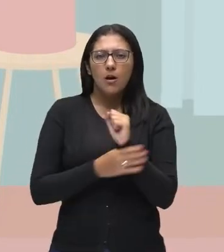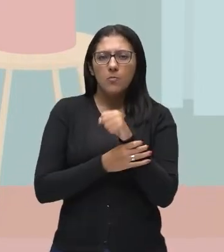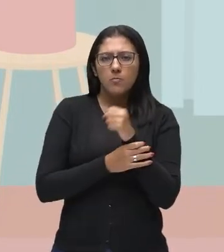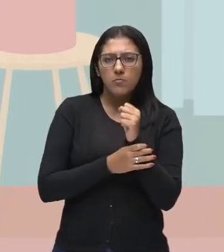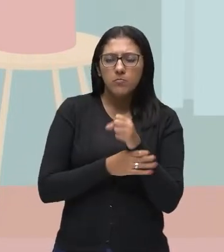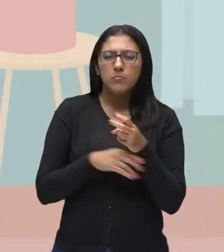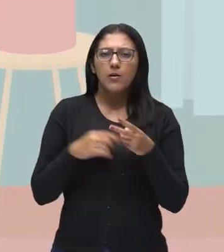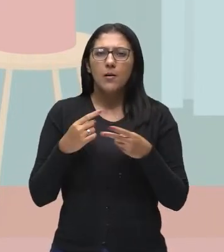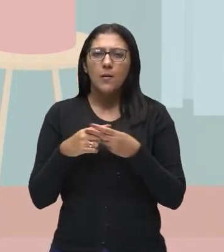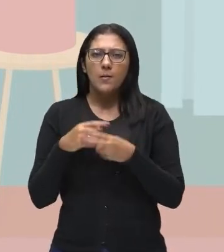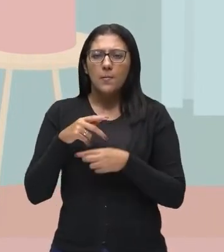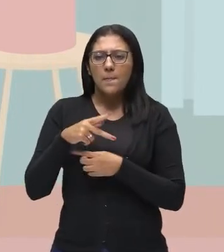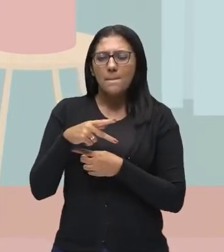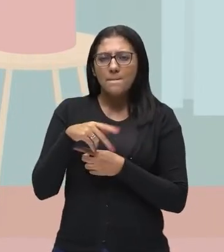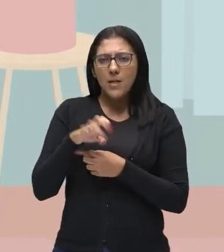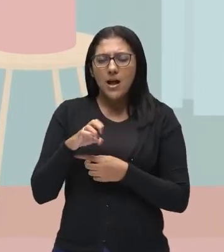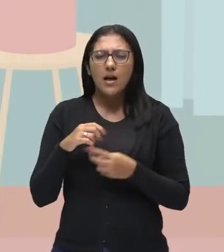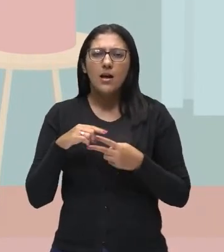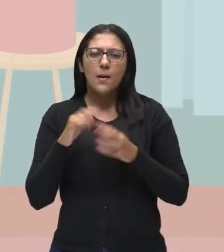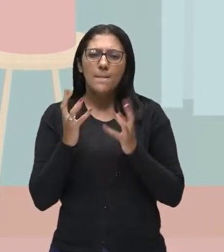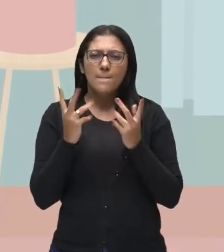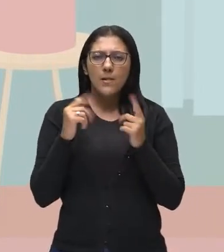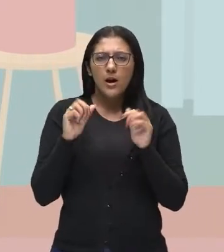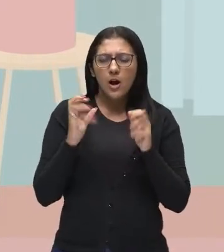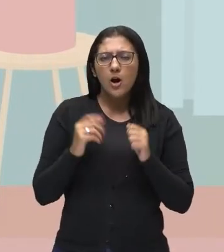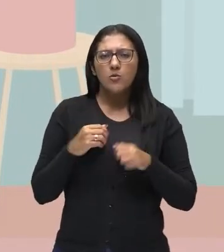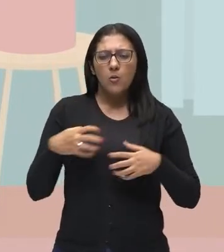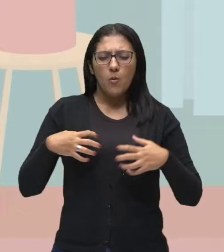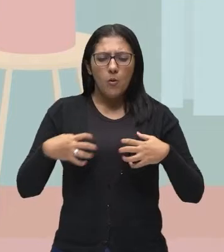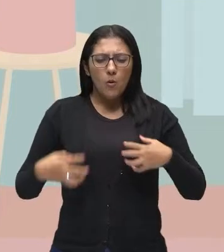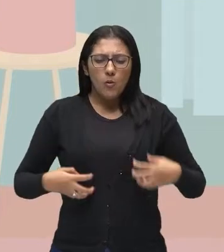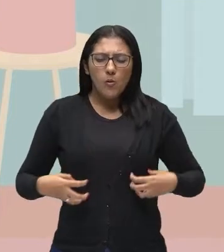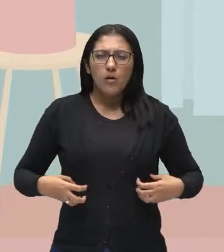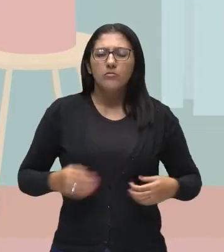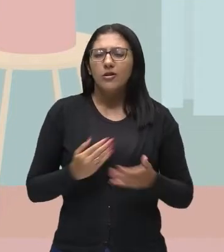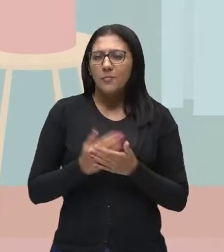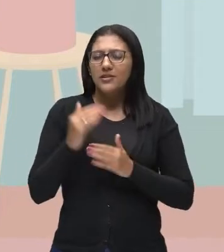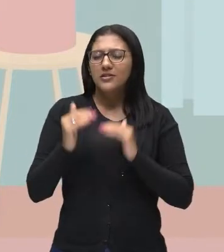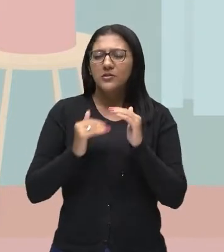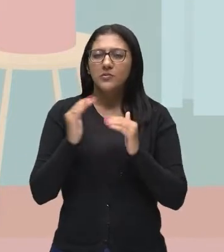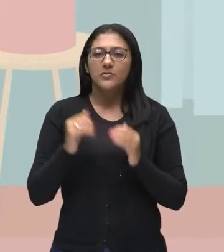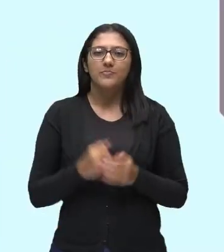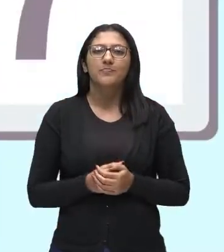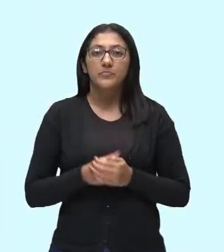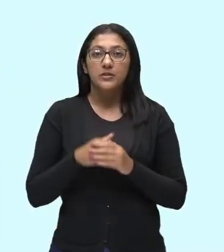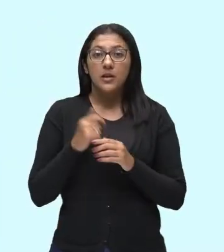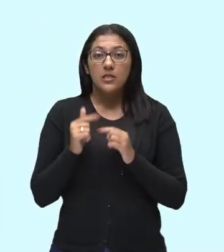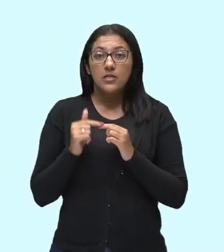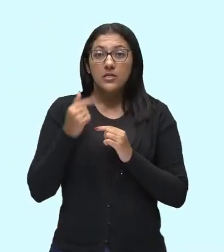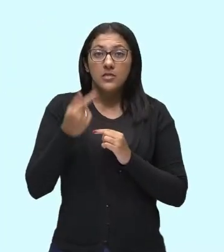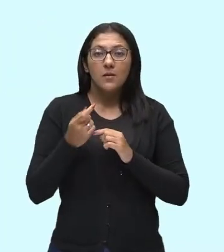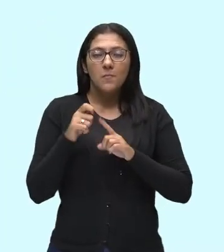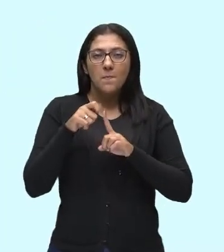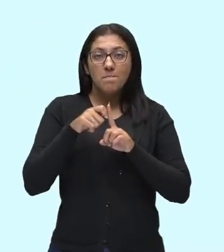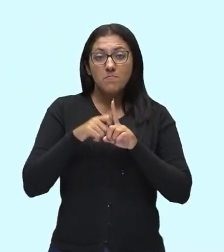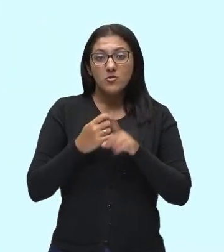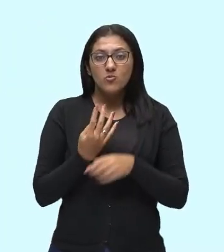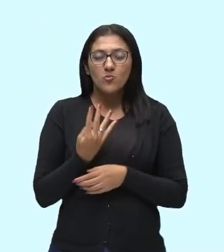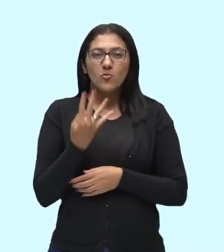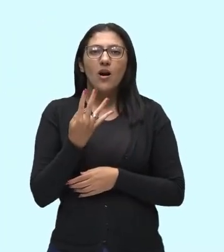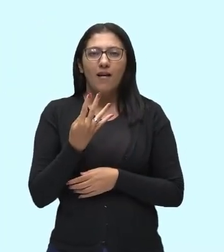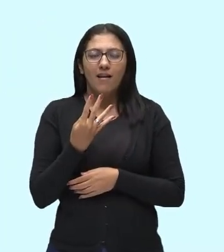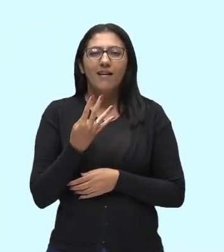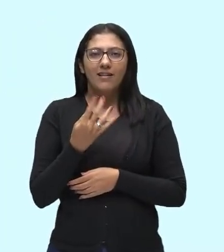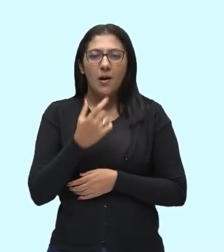Pés, mãos e outros órgãos internos. No 4º mês, né? No 4º mês, a mãe aí, ela já vai